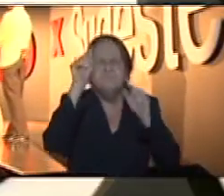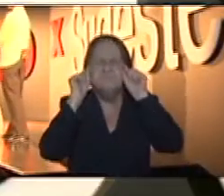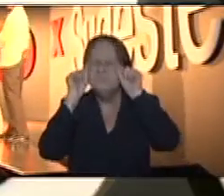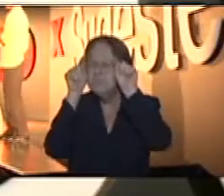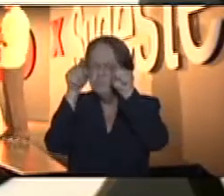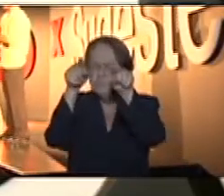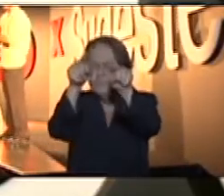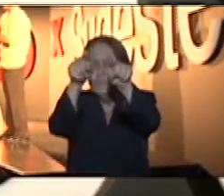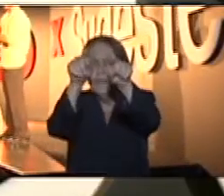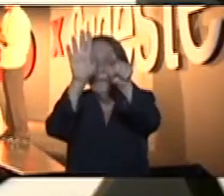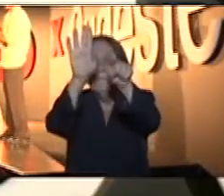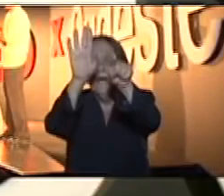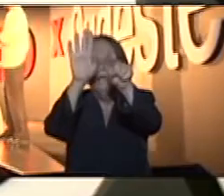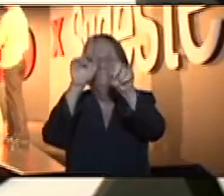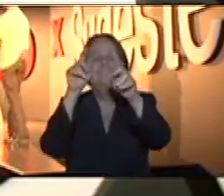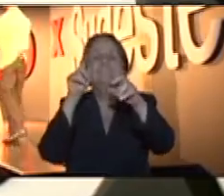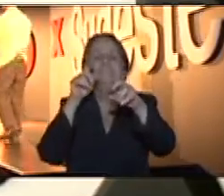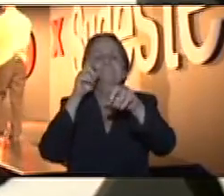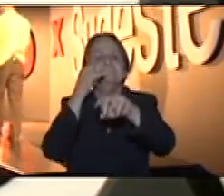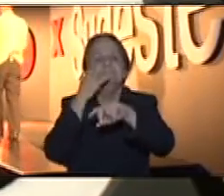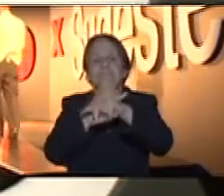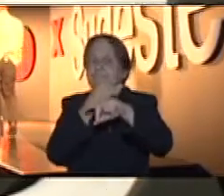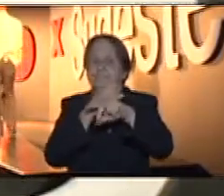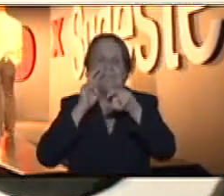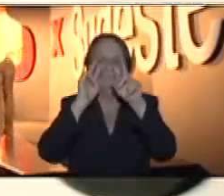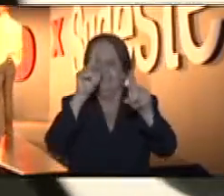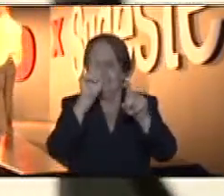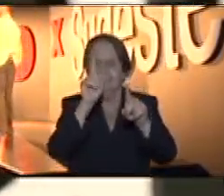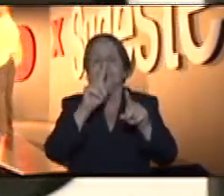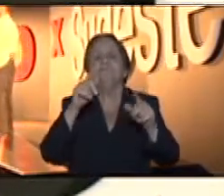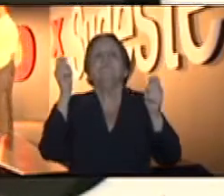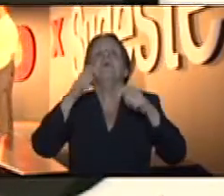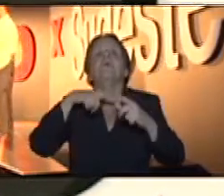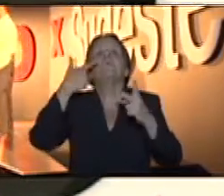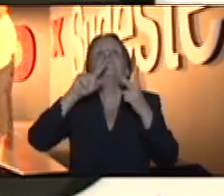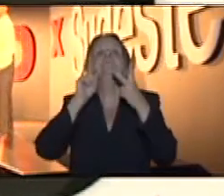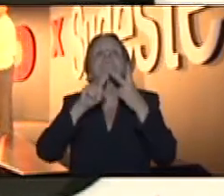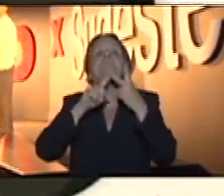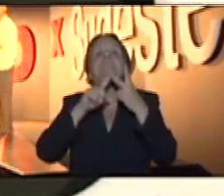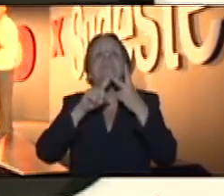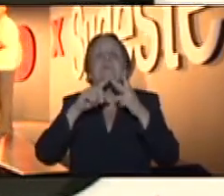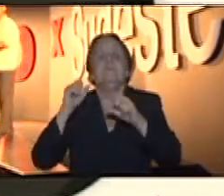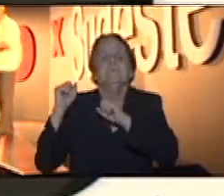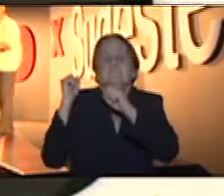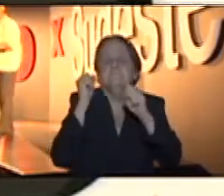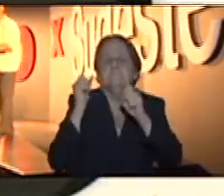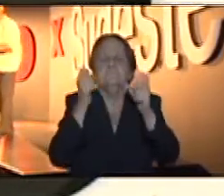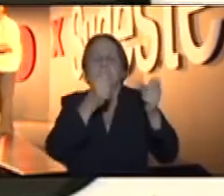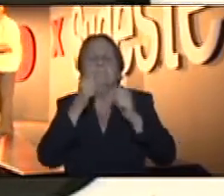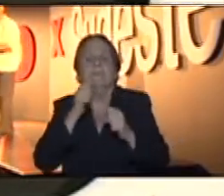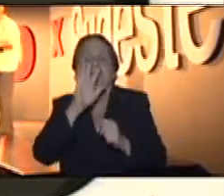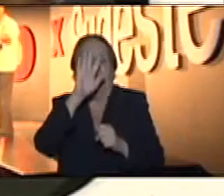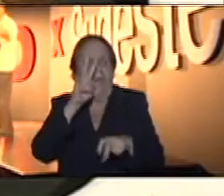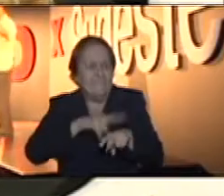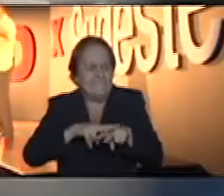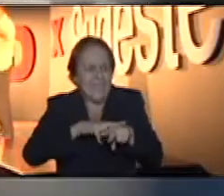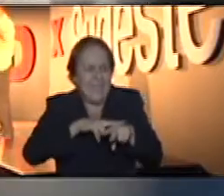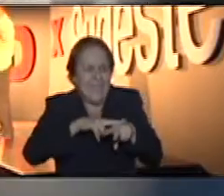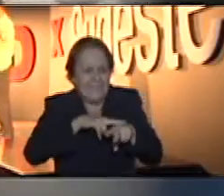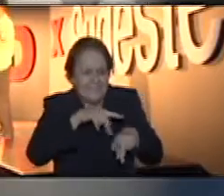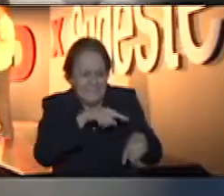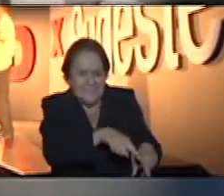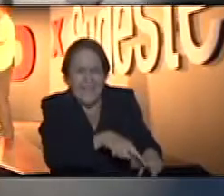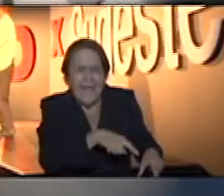quase tudo menos o chumbo e outra força que podia quase tudo menos contra criptonita lembra do